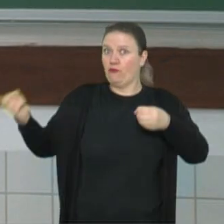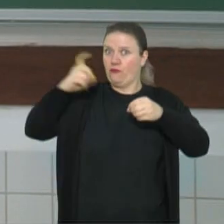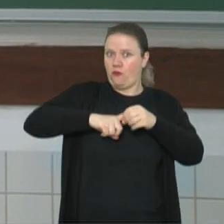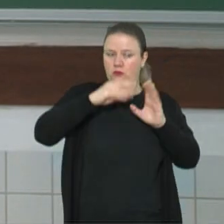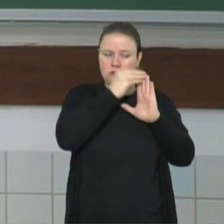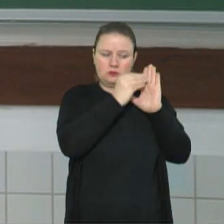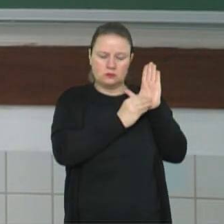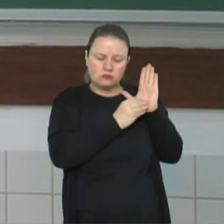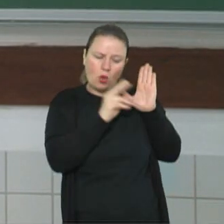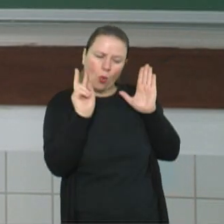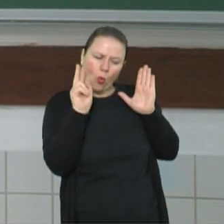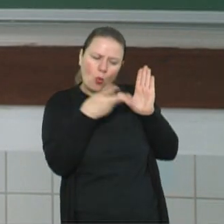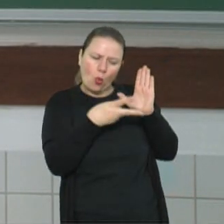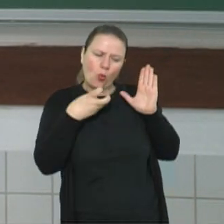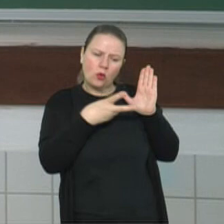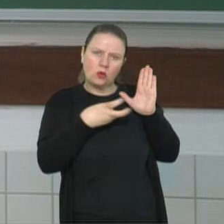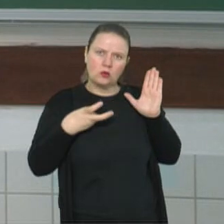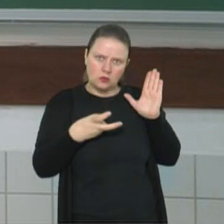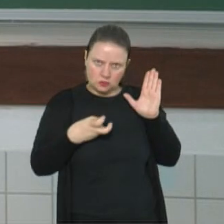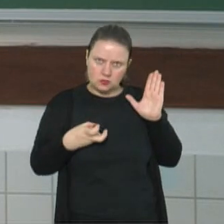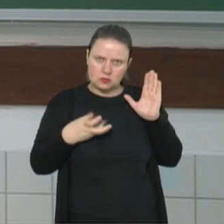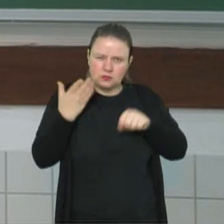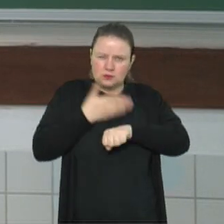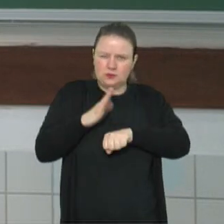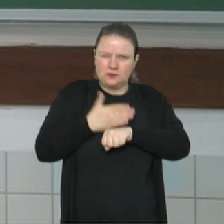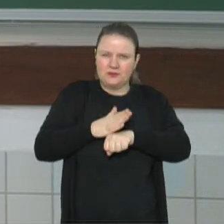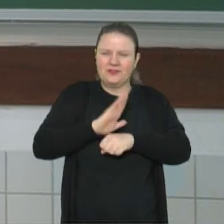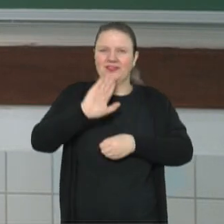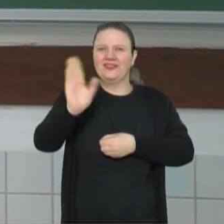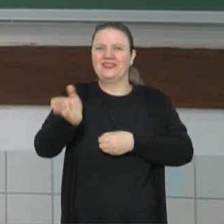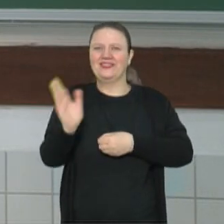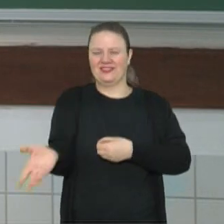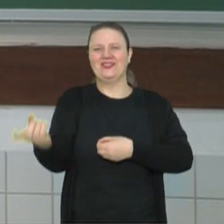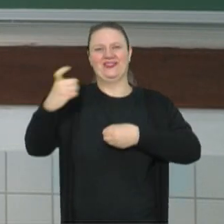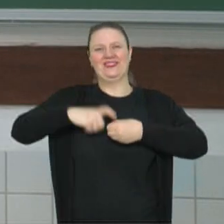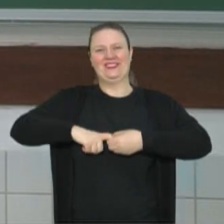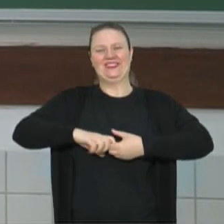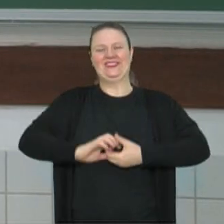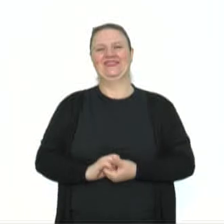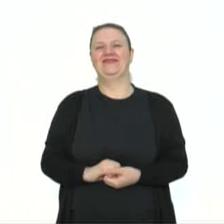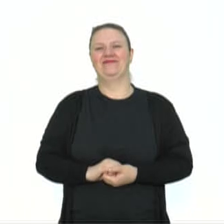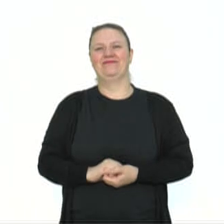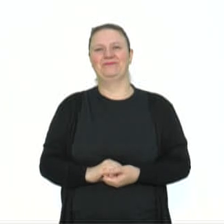os conceitos, faz as anotações. Já voltamos com a correção dessa atividade.